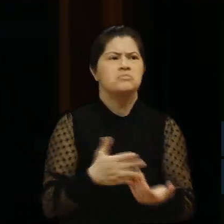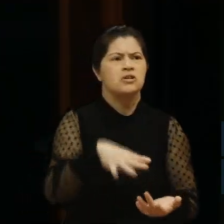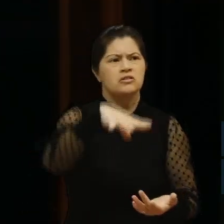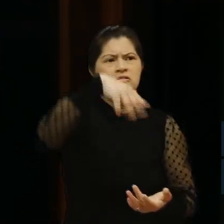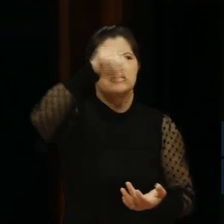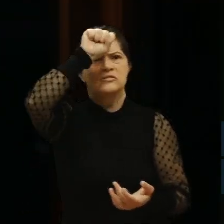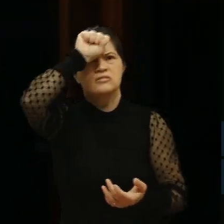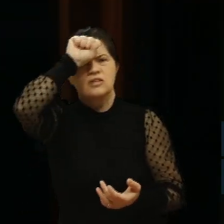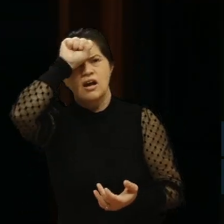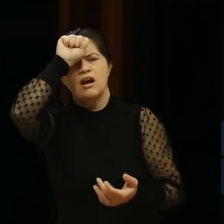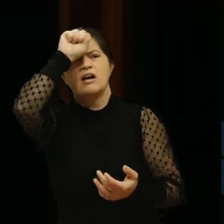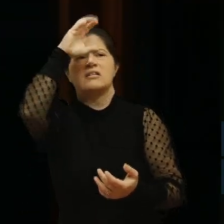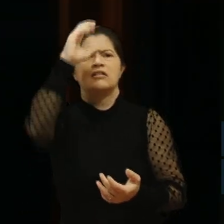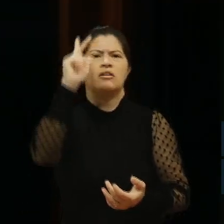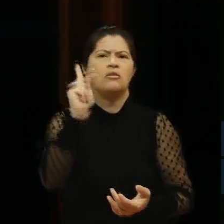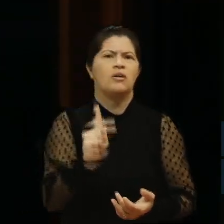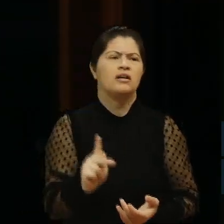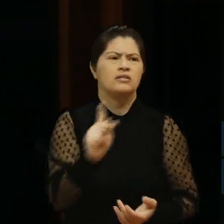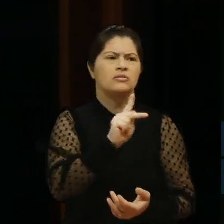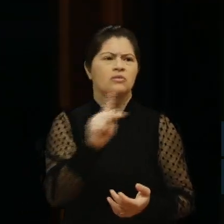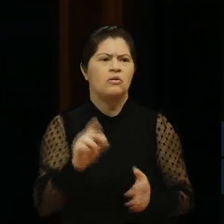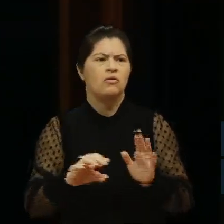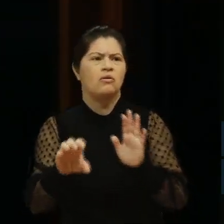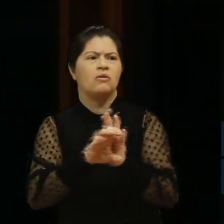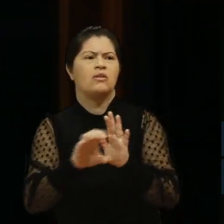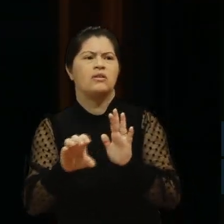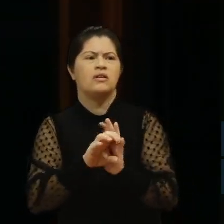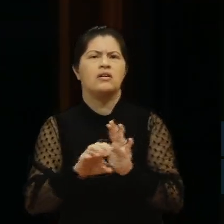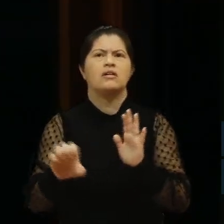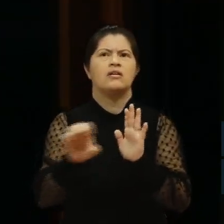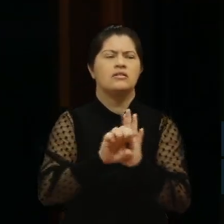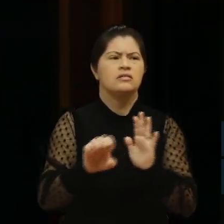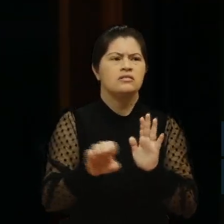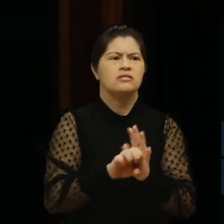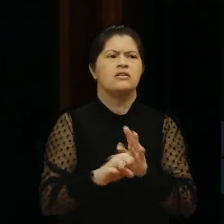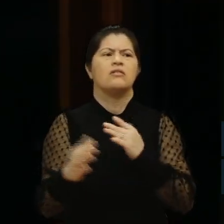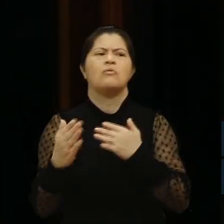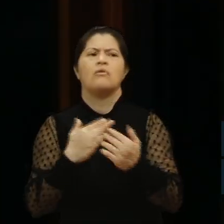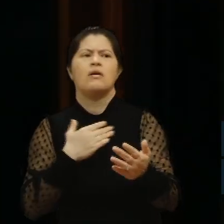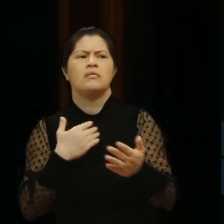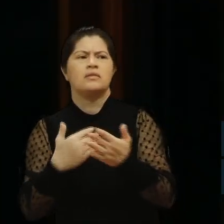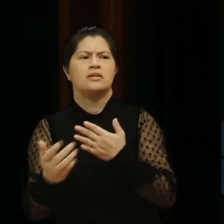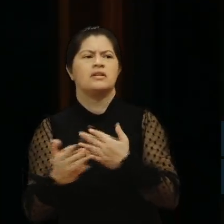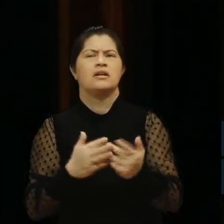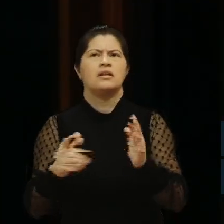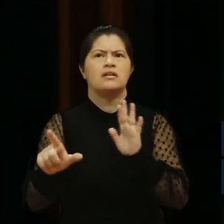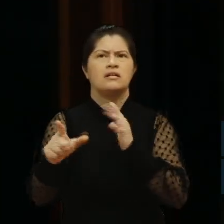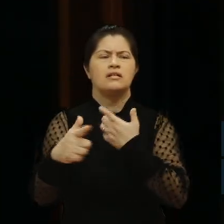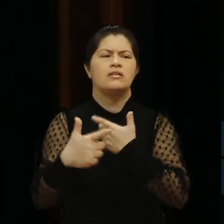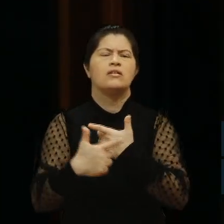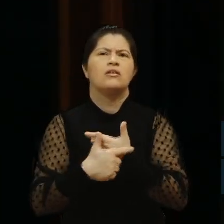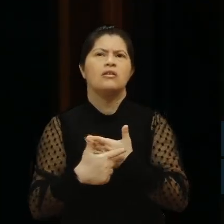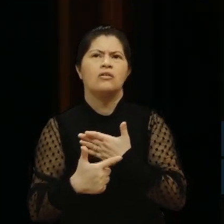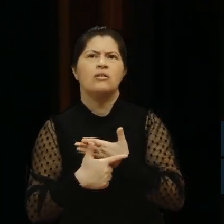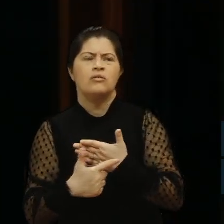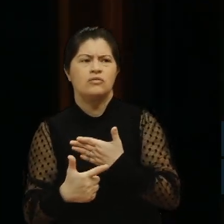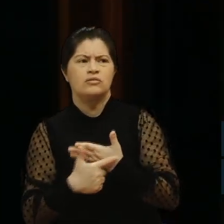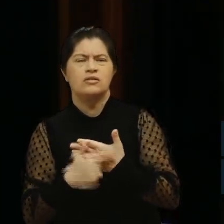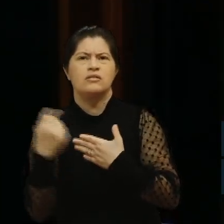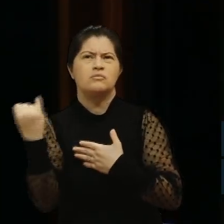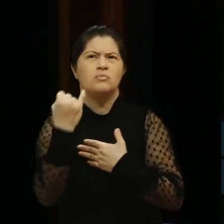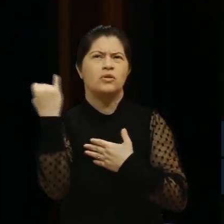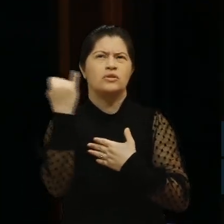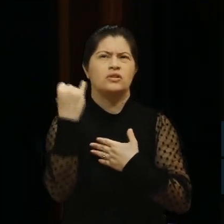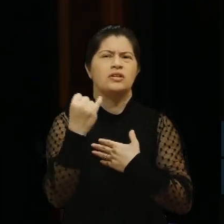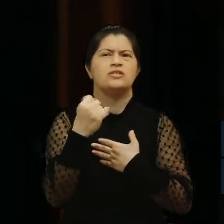africana, católica, evangélica ou qualquer uma, que cumpra um papel importante para a sociedade